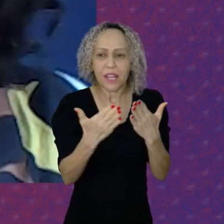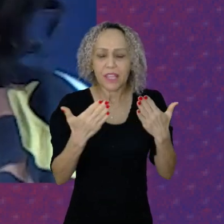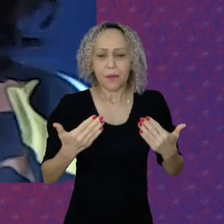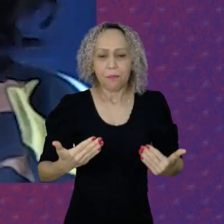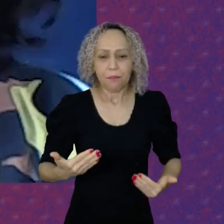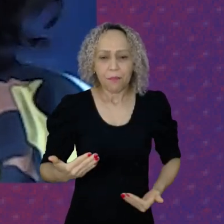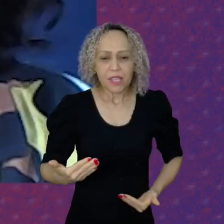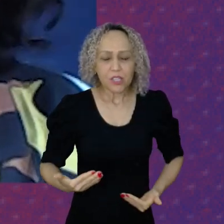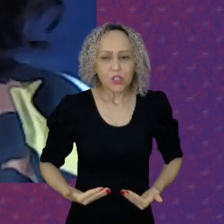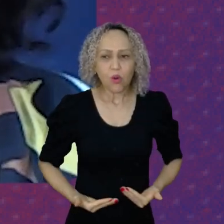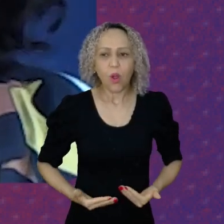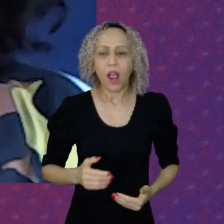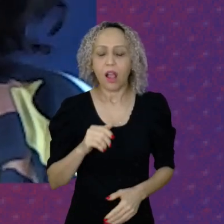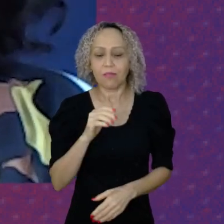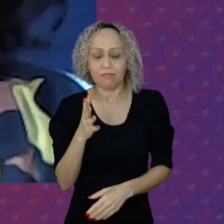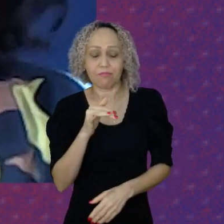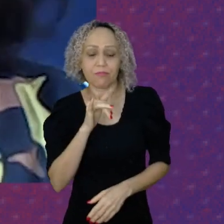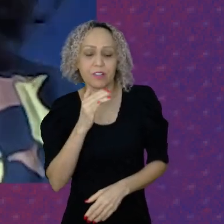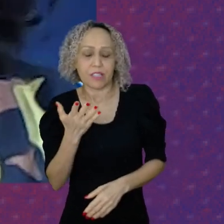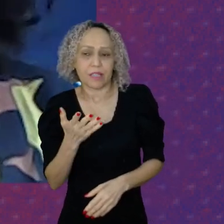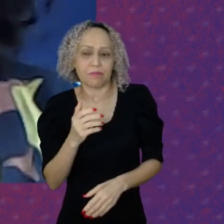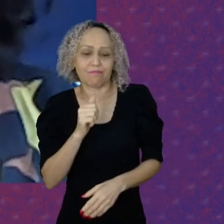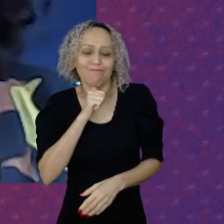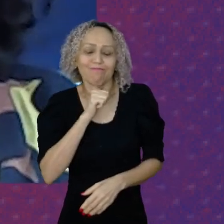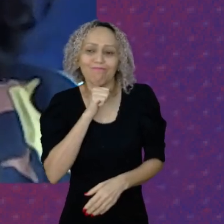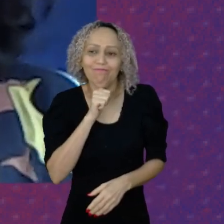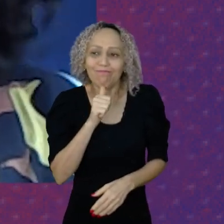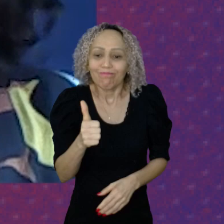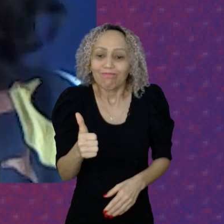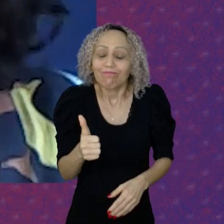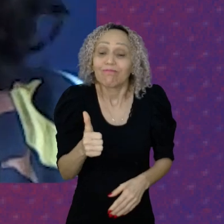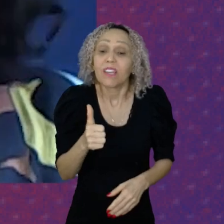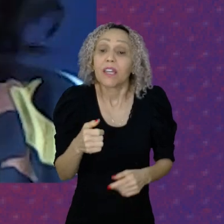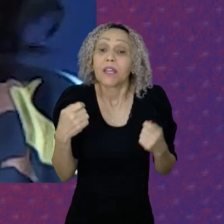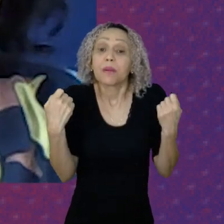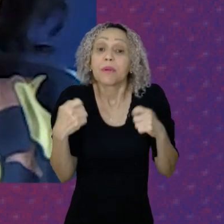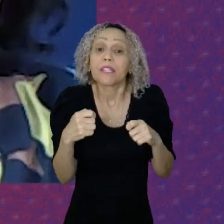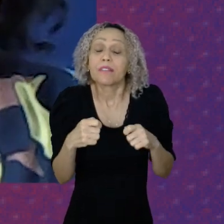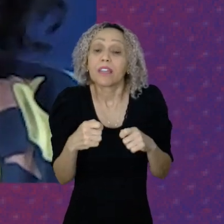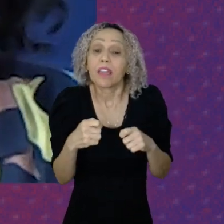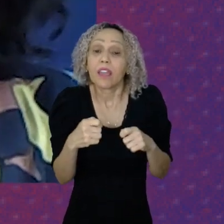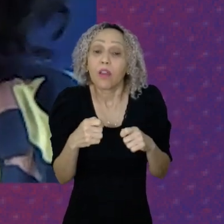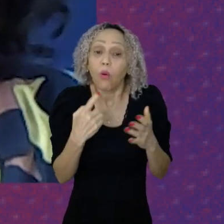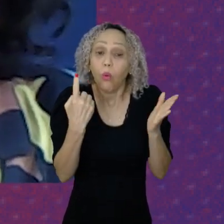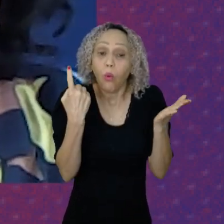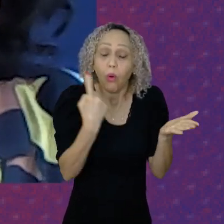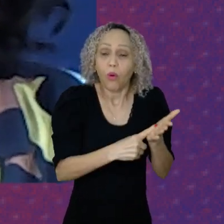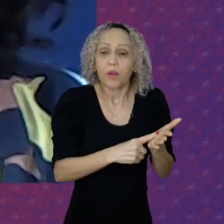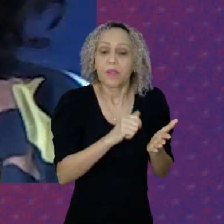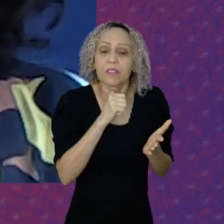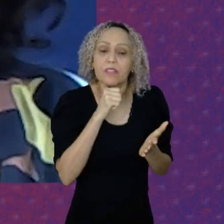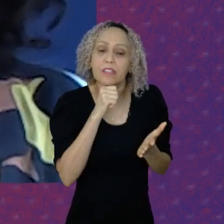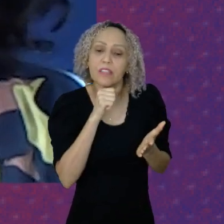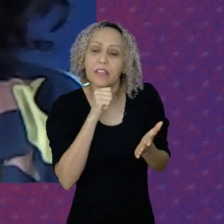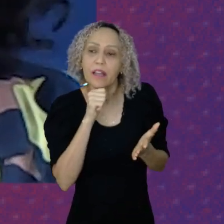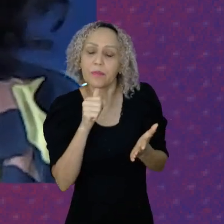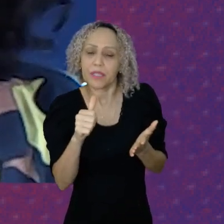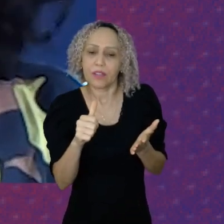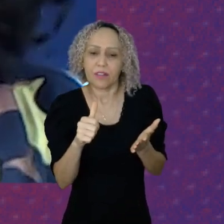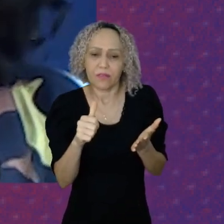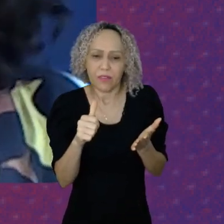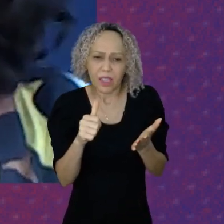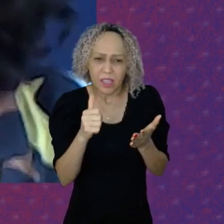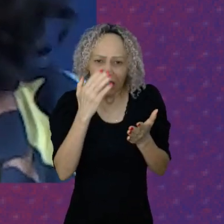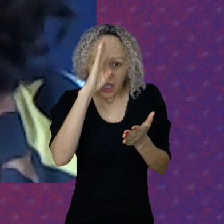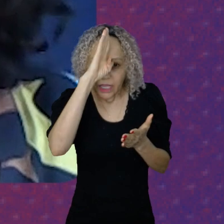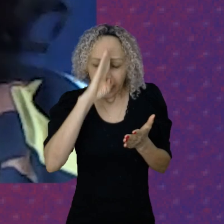dignidade menstrual, com o compromisso de distribuir absorventes